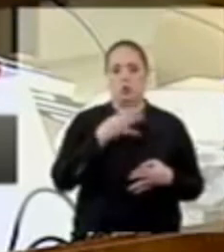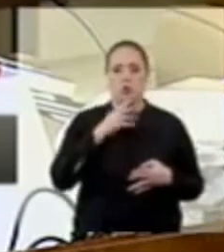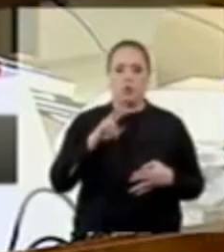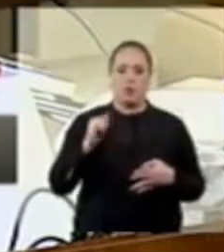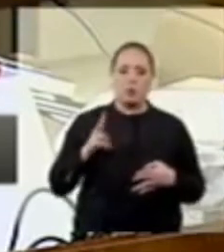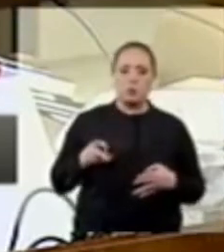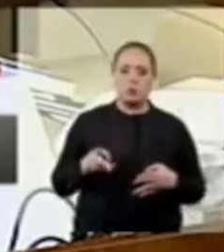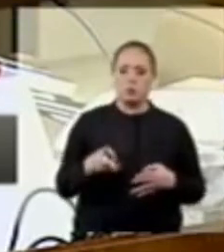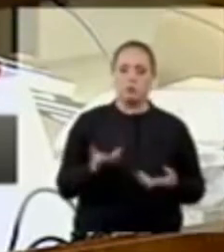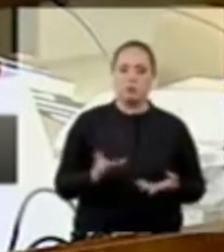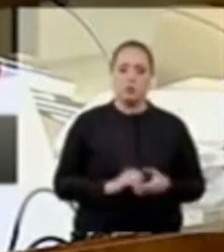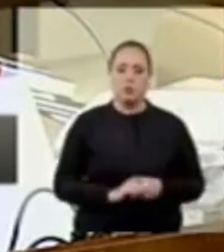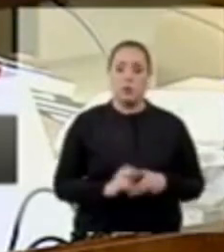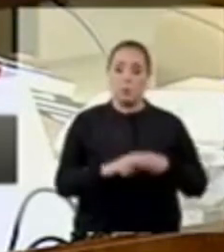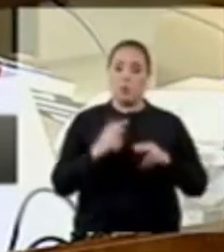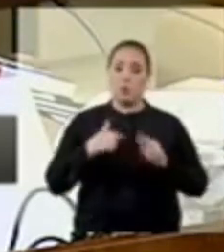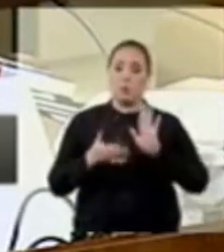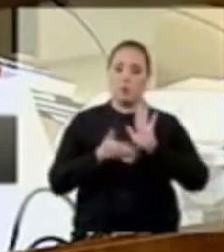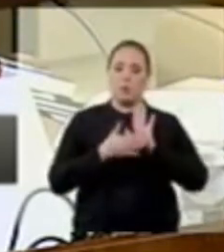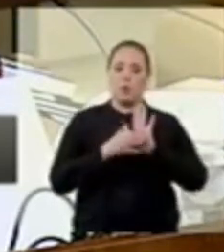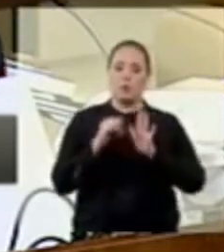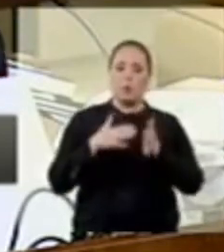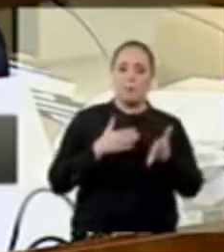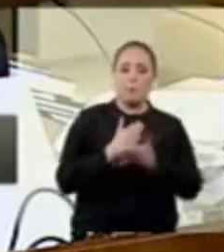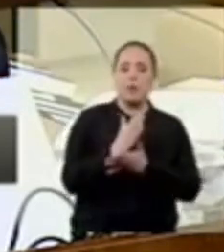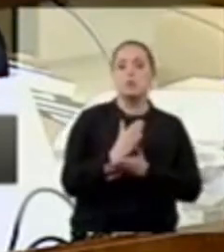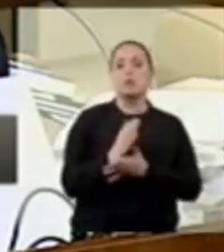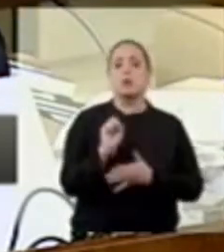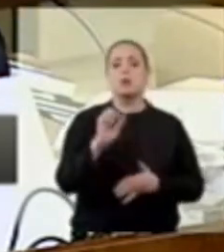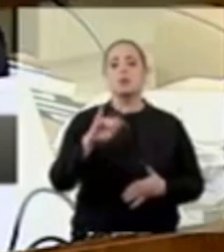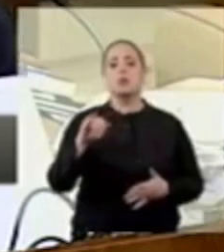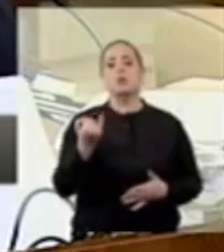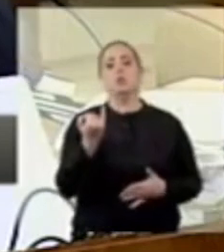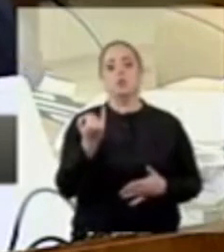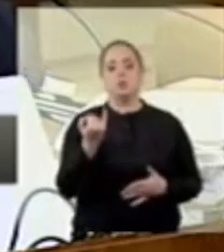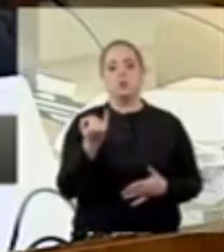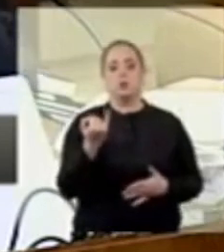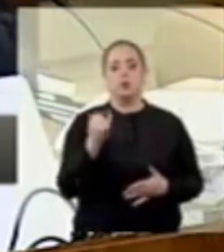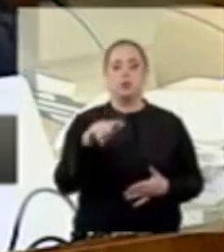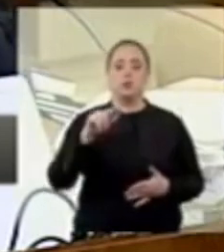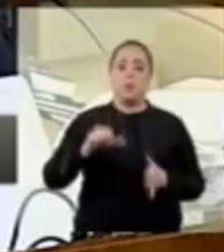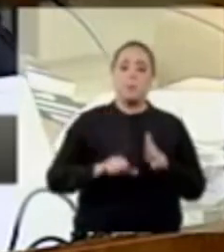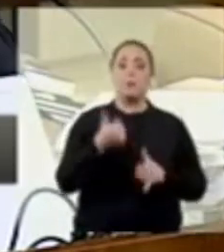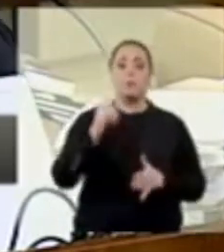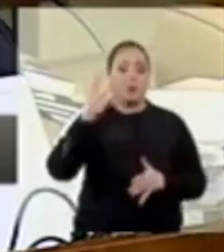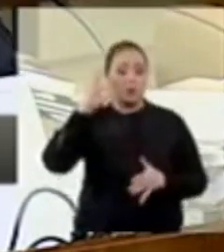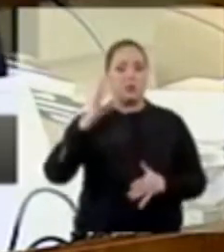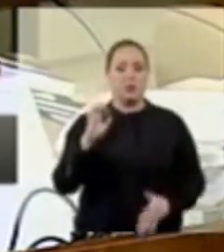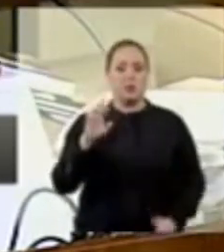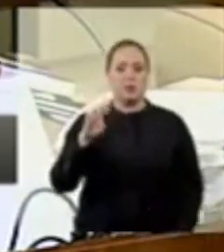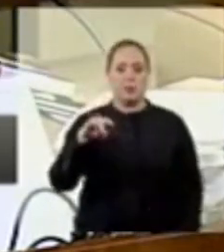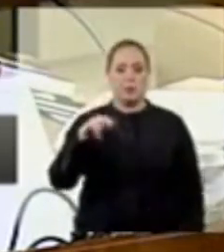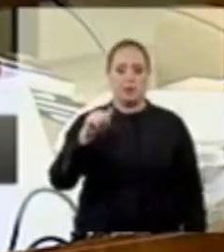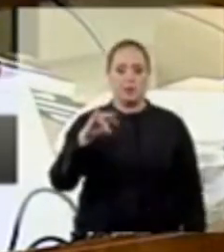vai portanto minha proposta se passar que seja o superior tribunal de justiça que seja a primeira decisão terminativa